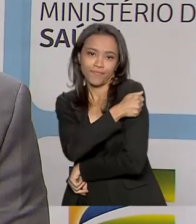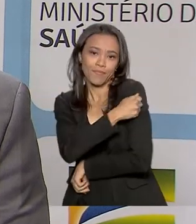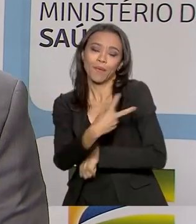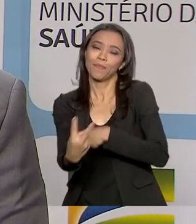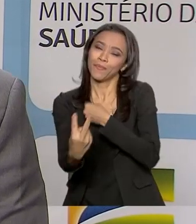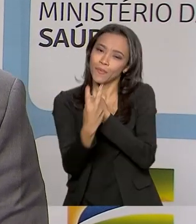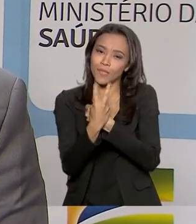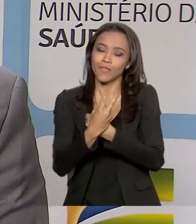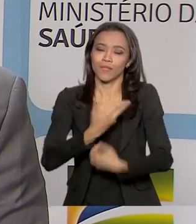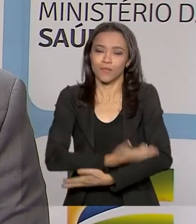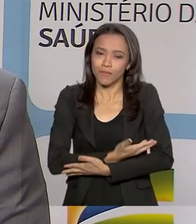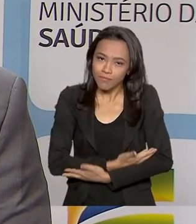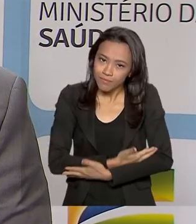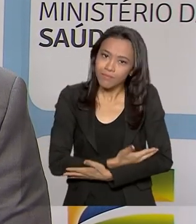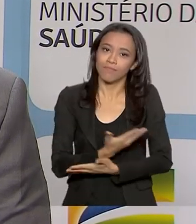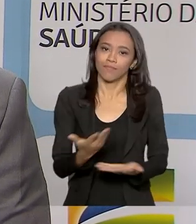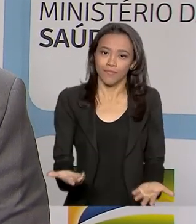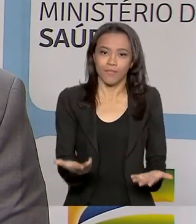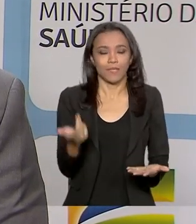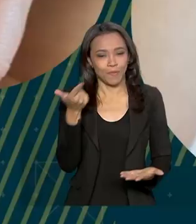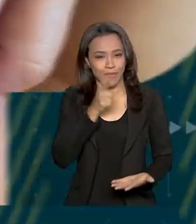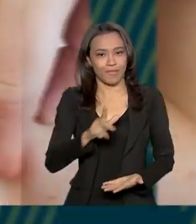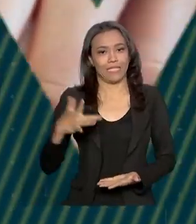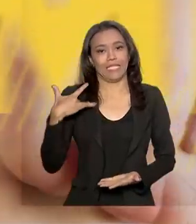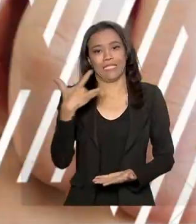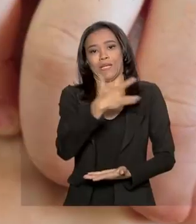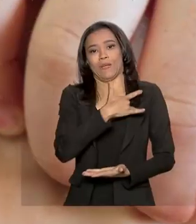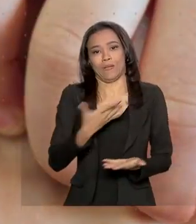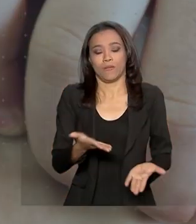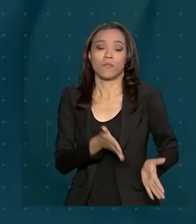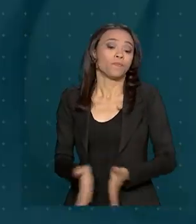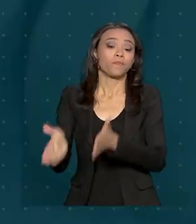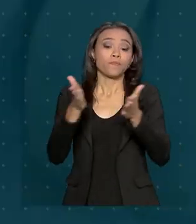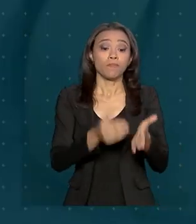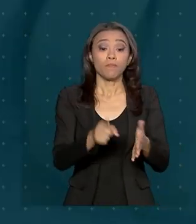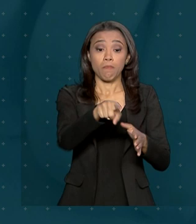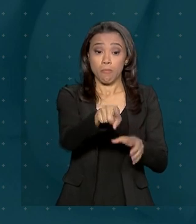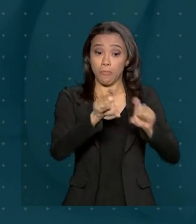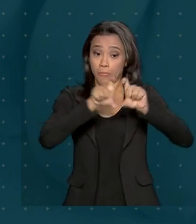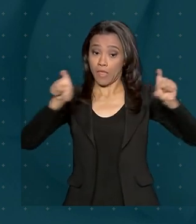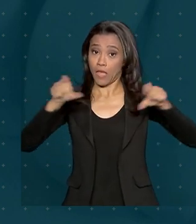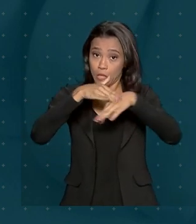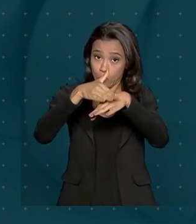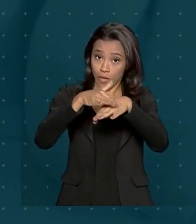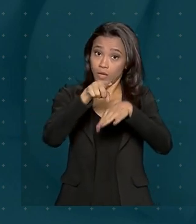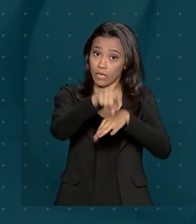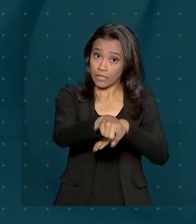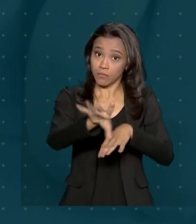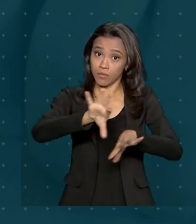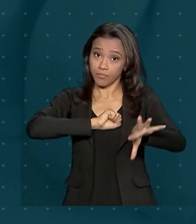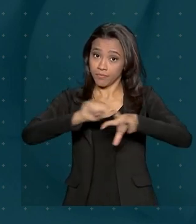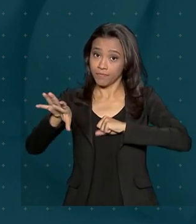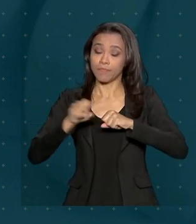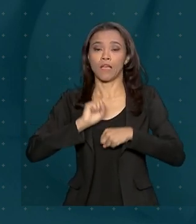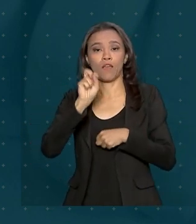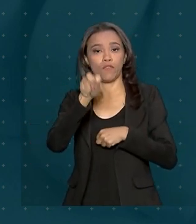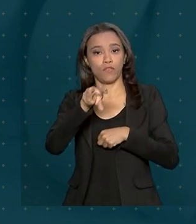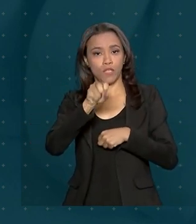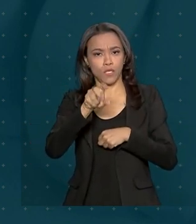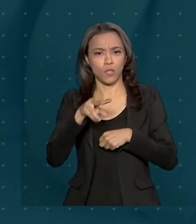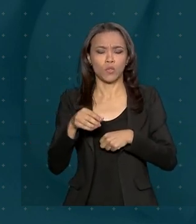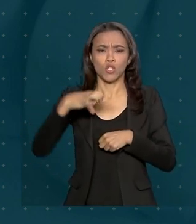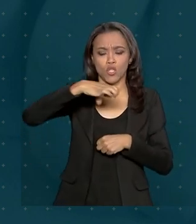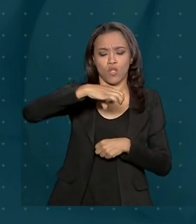para que elas possam crescer com saúde. O sarampo é uma doença contagiosa transmitida por um vírus. Nos últimos